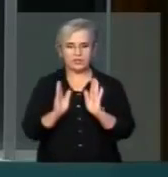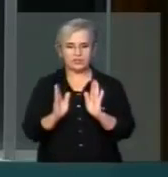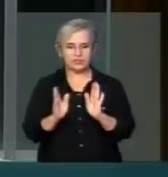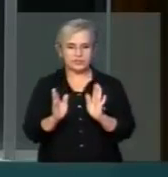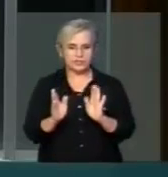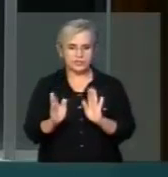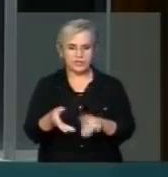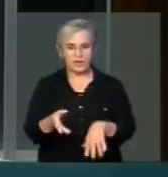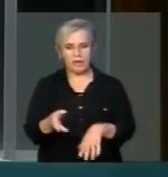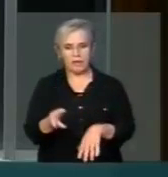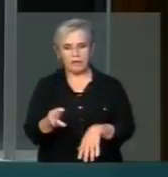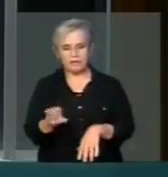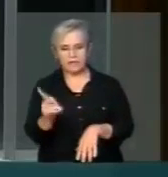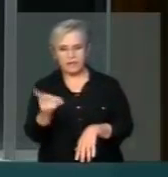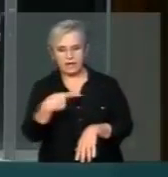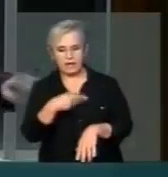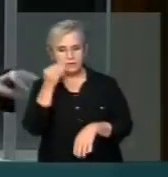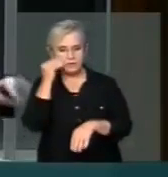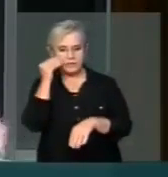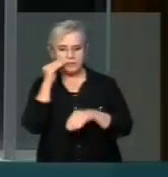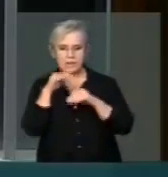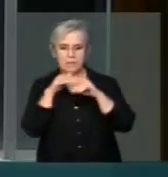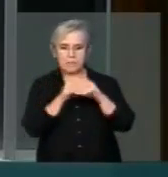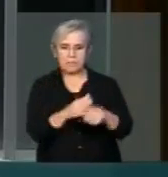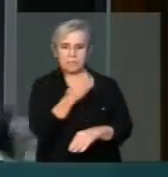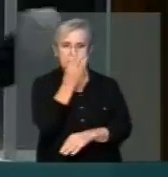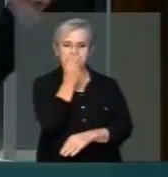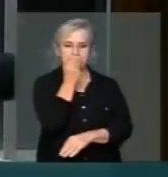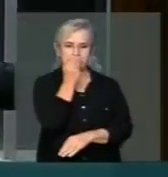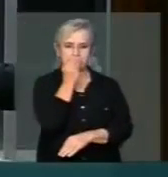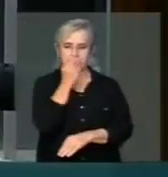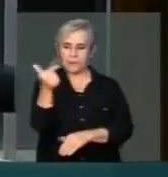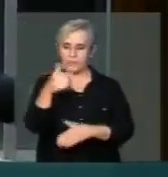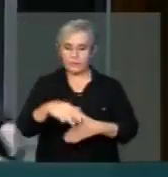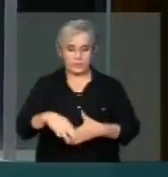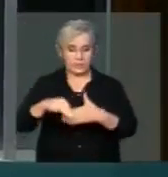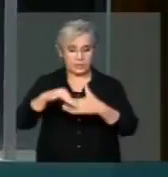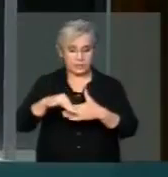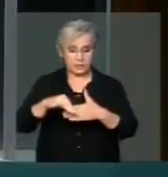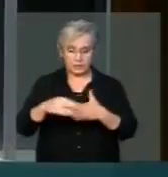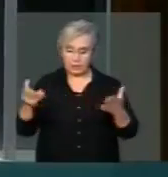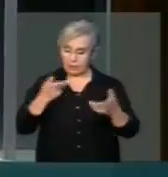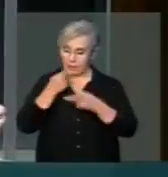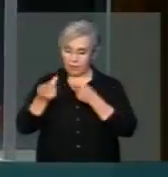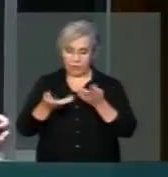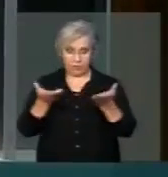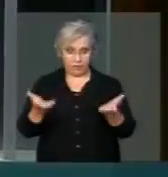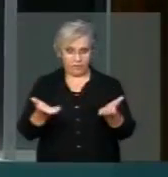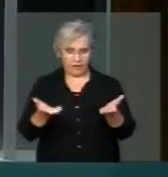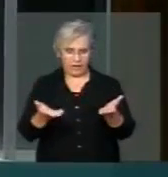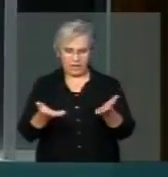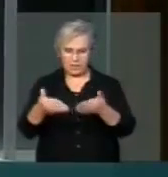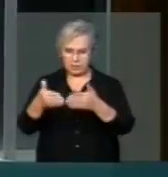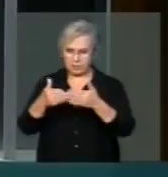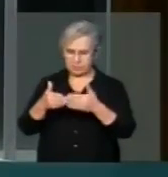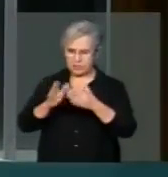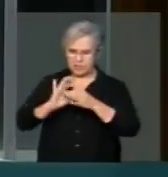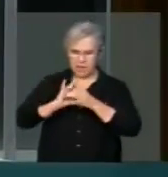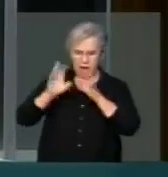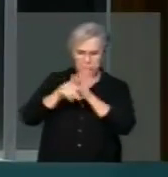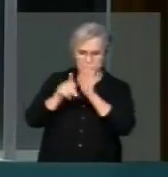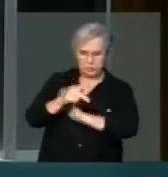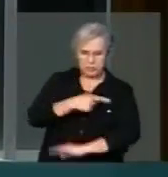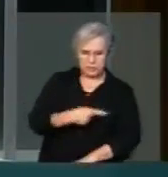procurar calar os vice-líderes. Segundo, colocar isso sob autorização do